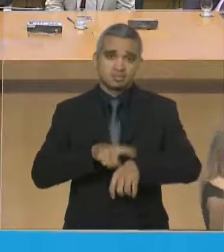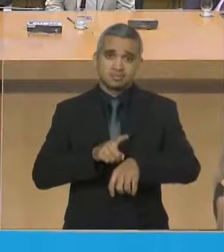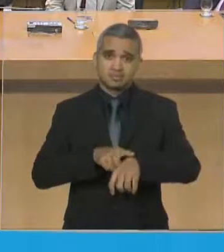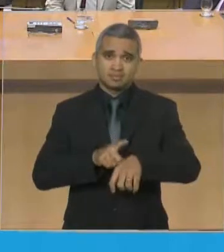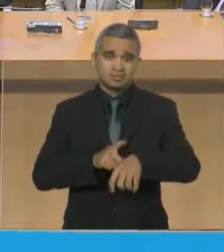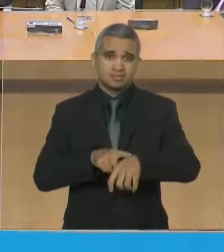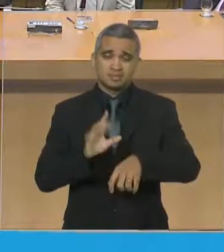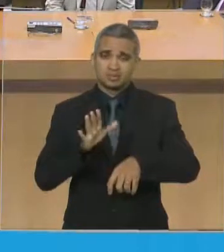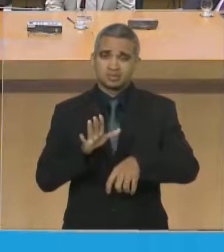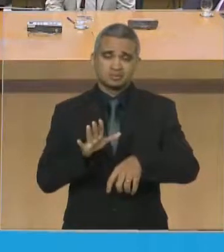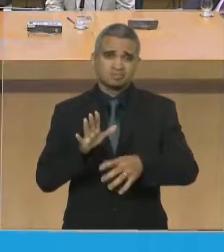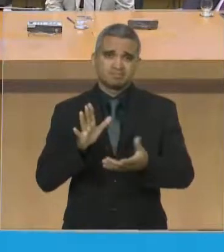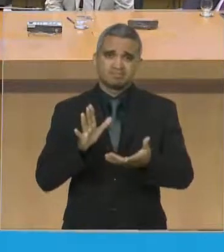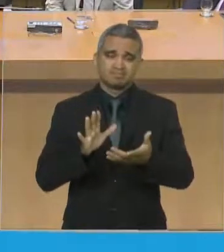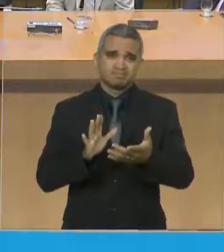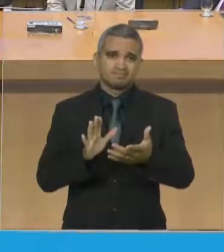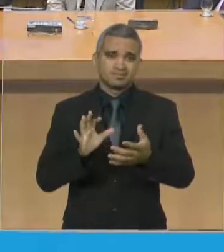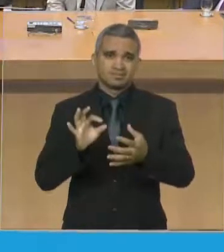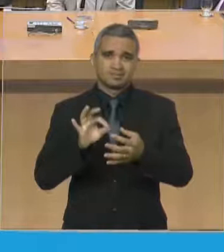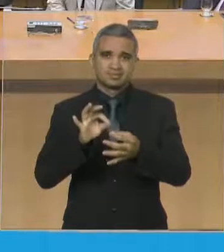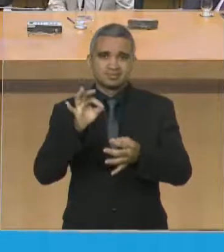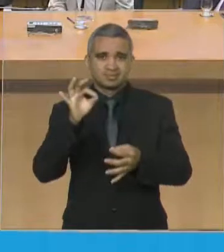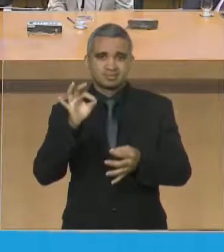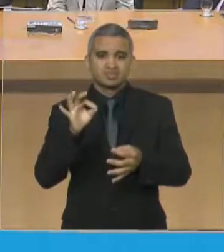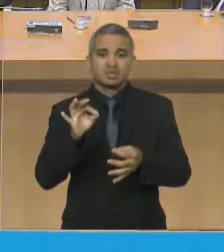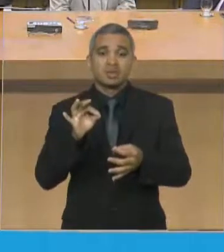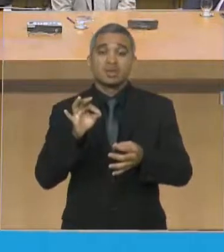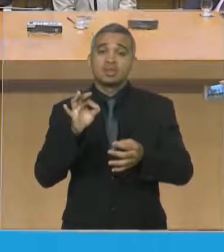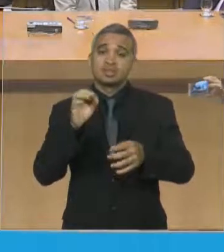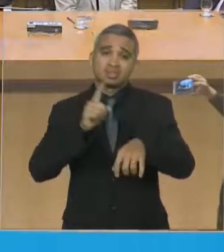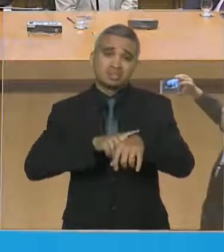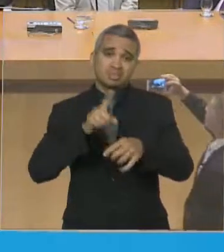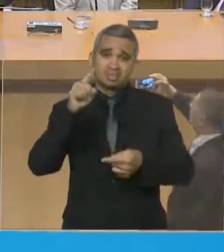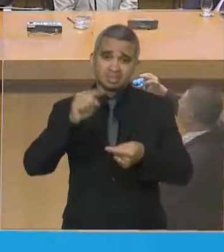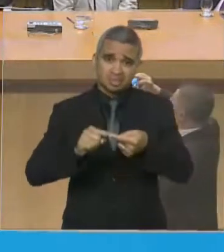assim esticado, eu vou dar 5 minutos para cada, tá bom?